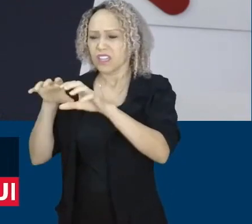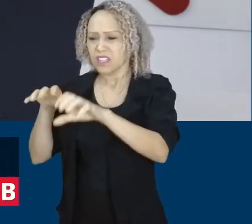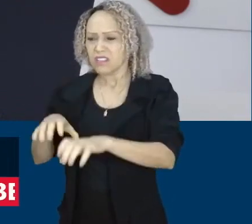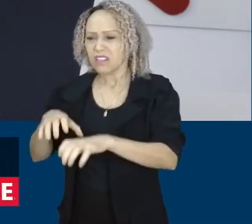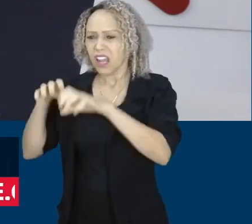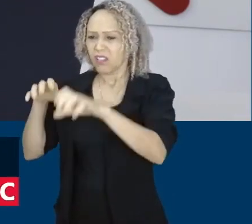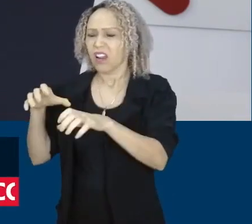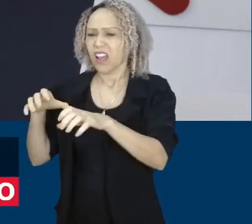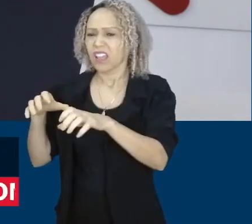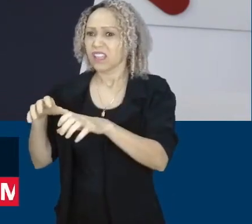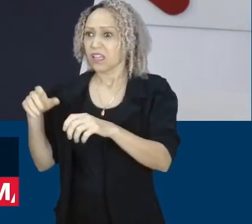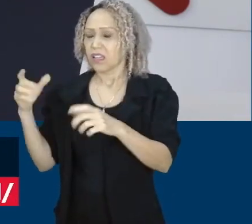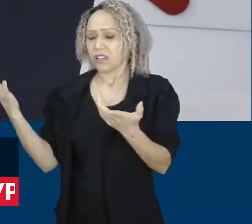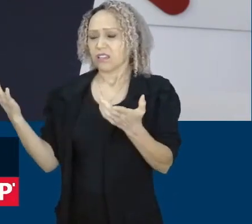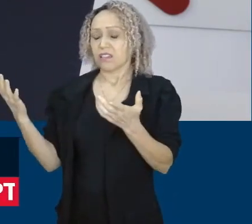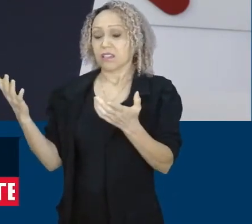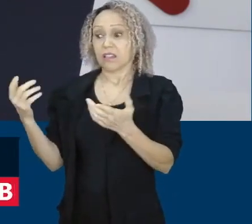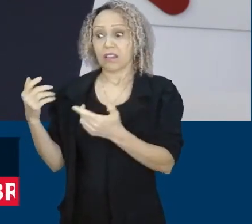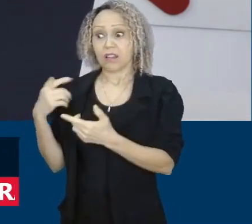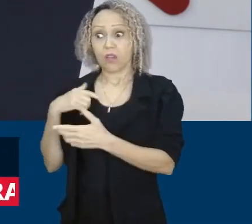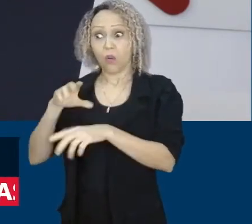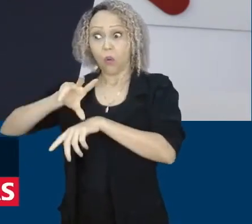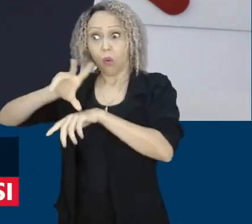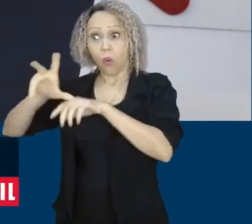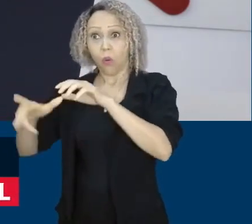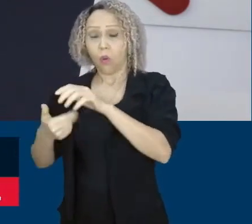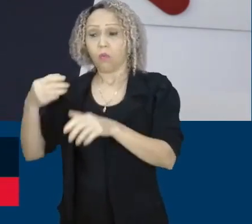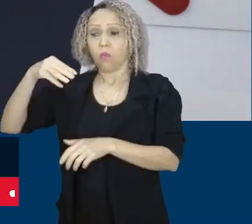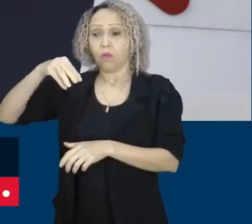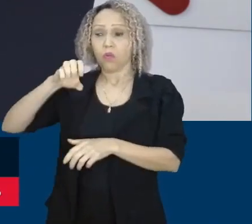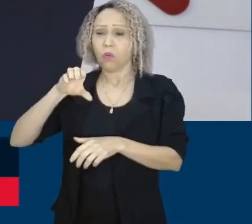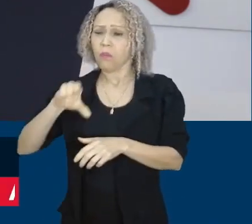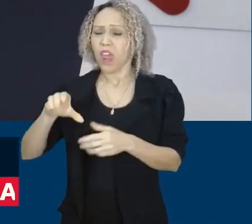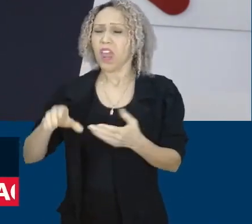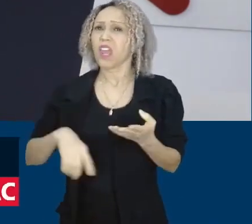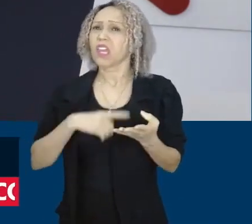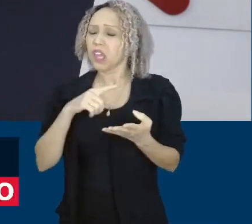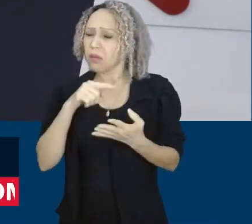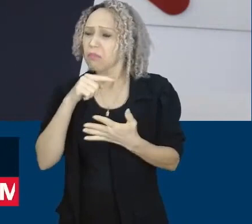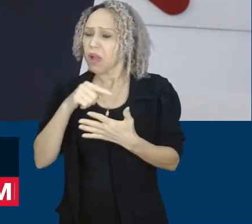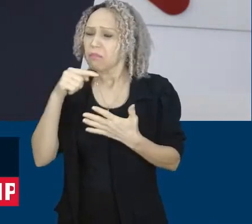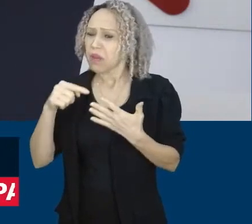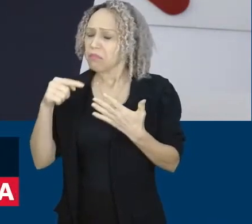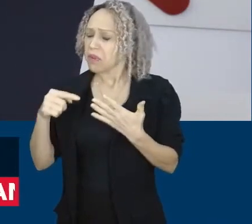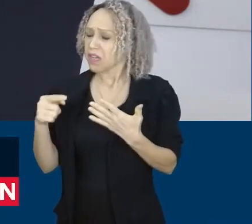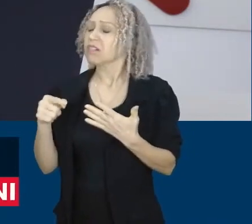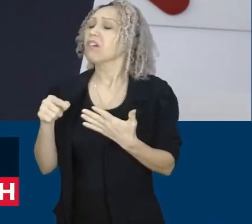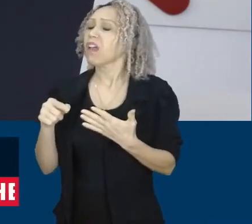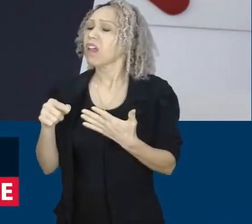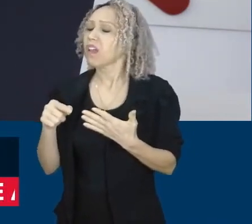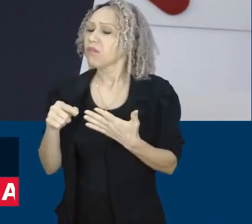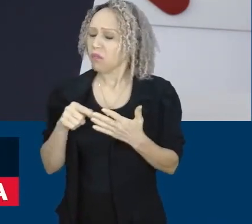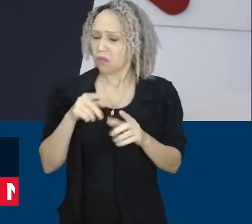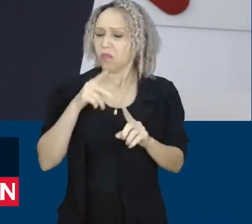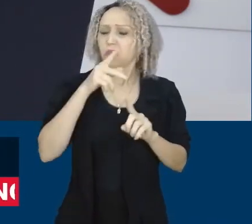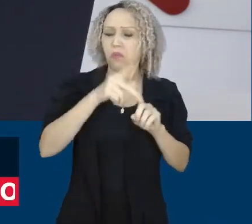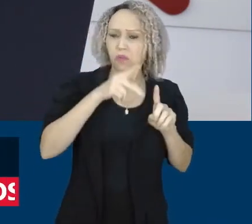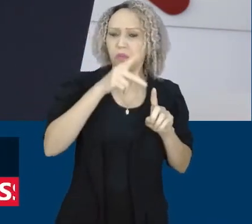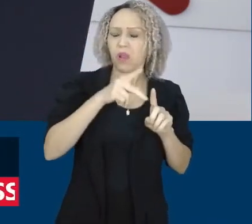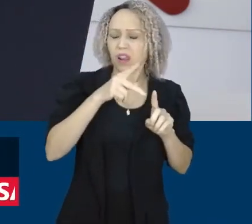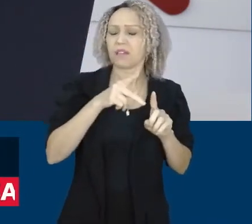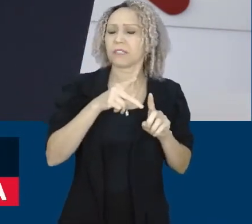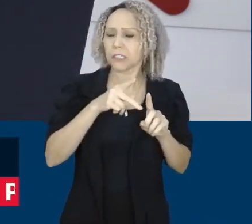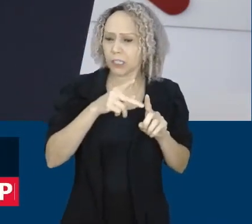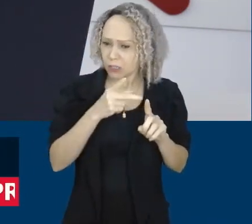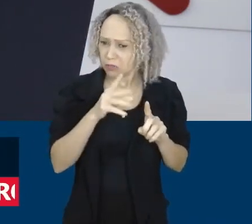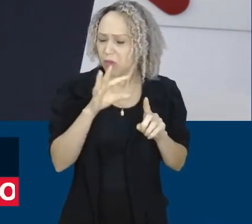MEC também, né? Então, esse trabalho aí investigativo, né, de exigência de punições, foi feito com muita veemência pelos parlamentares,